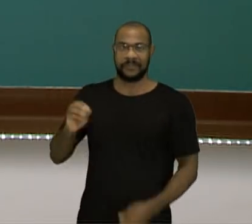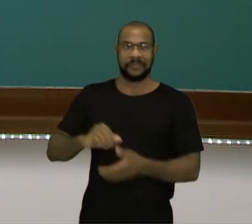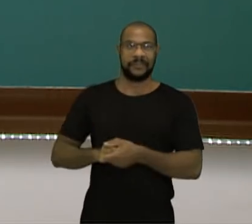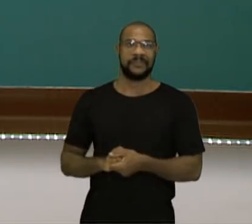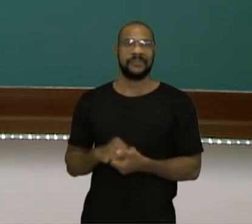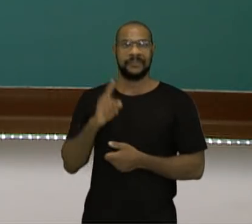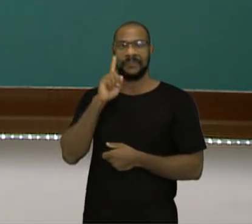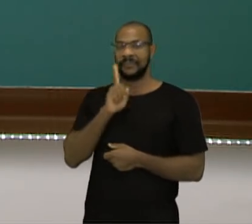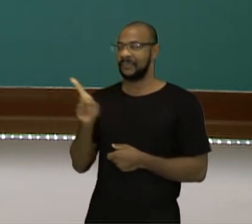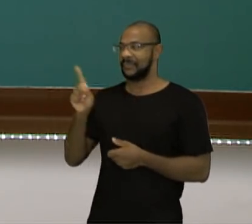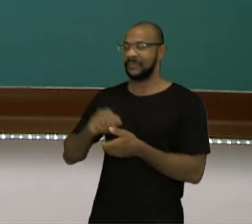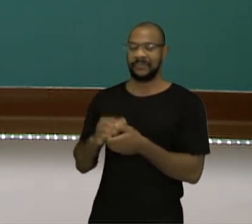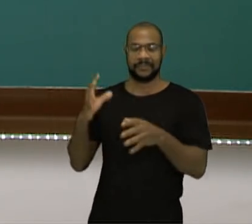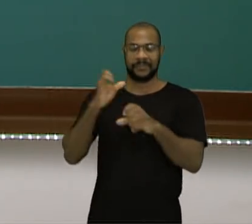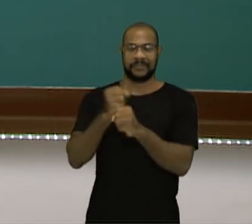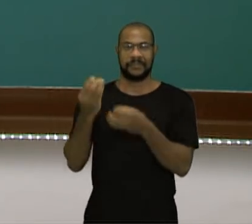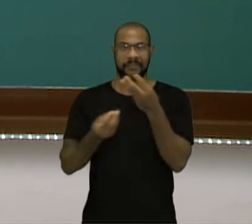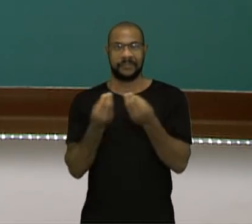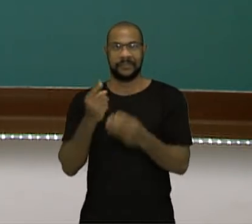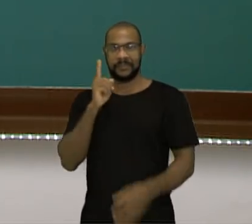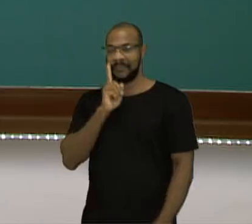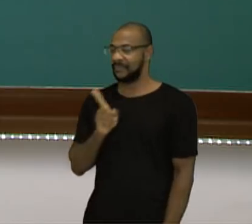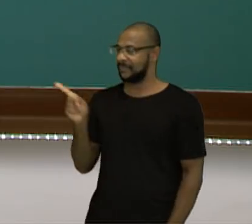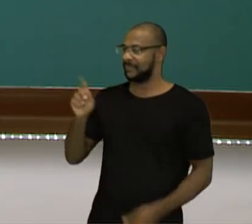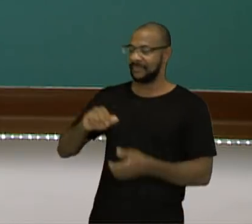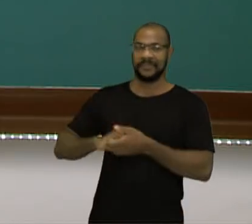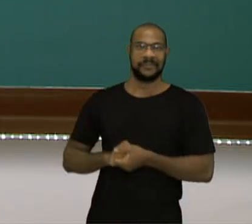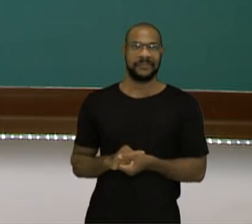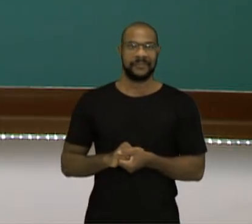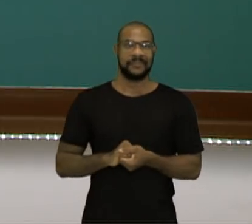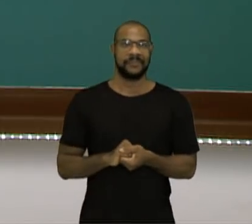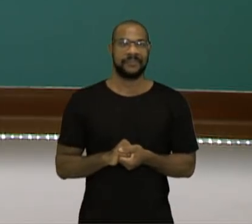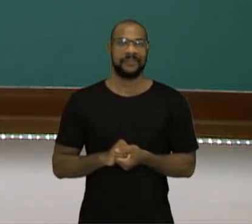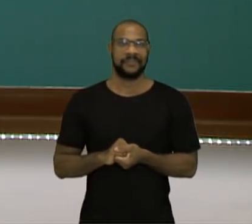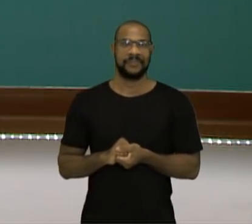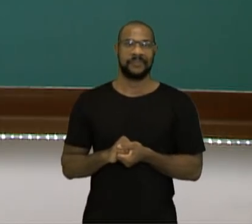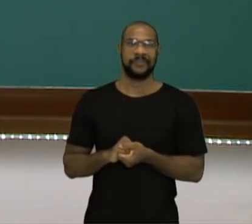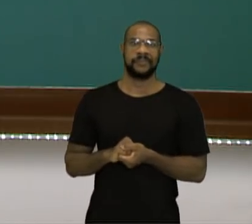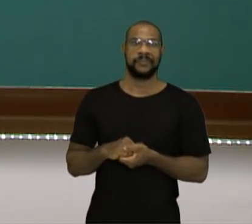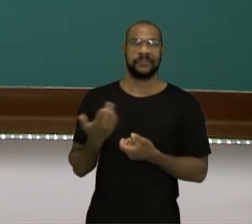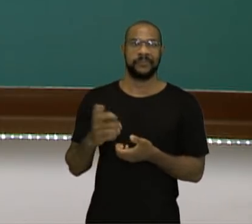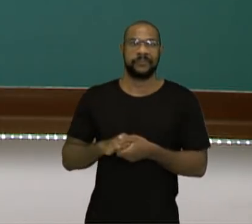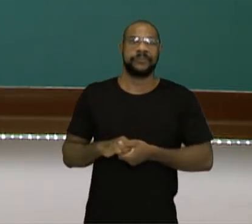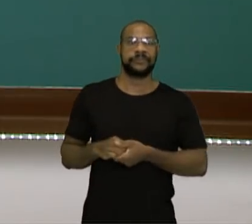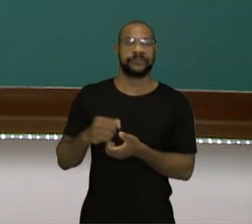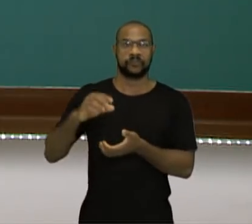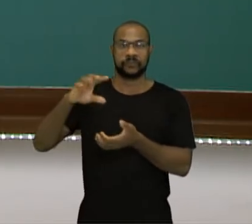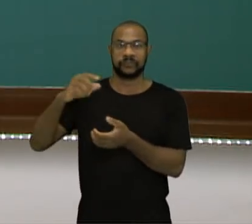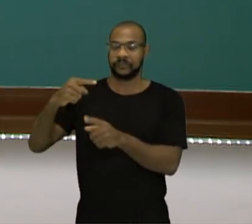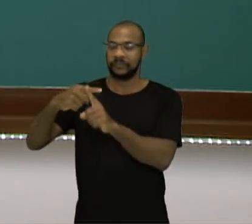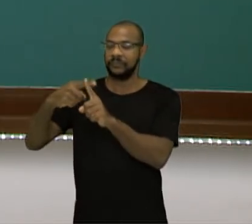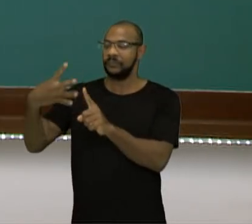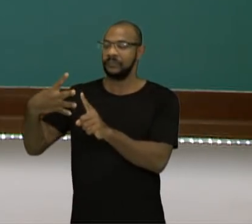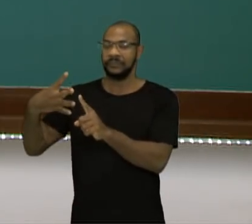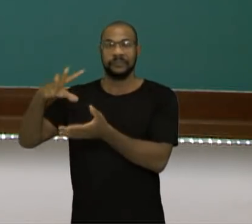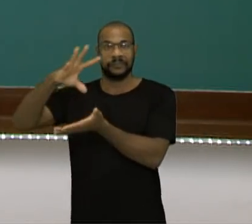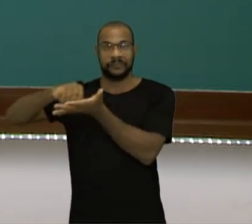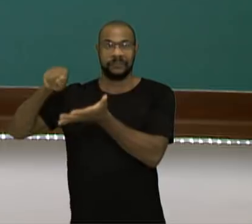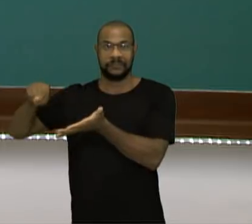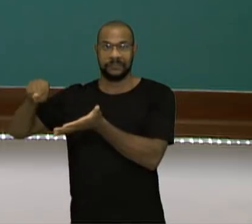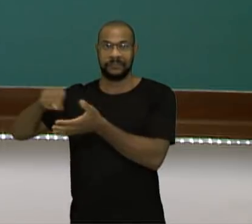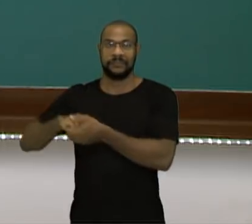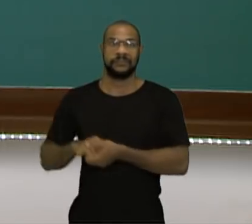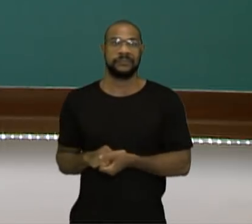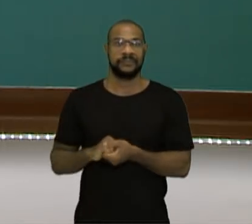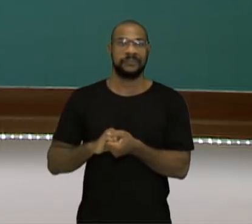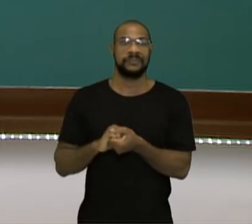menos 1, vai ficar menos 3. O 4 positivo é o único positivo, então a gente vai só repetir ele. Números com sinais